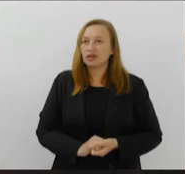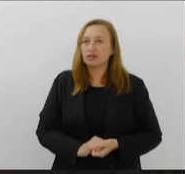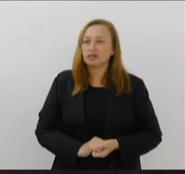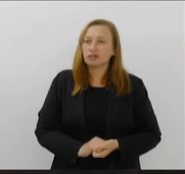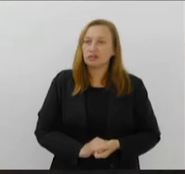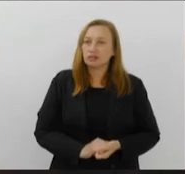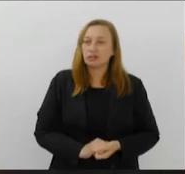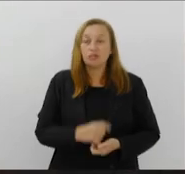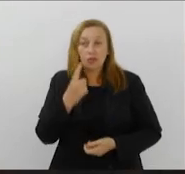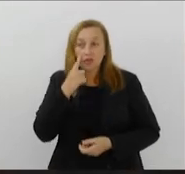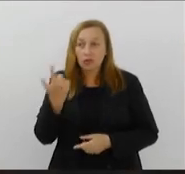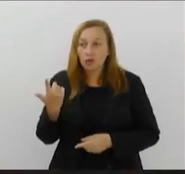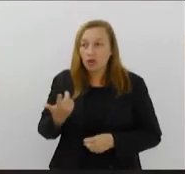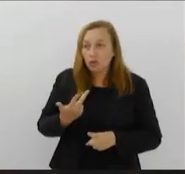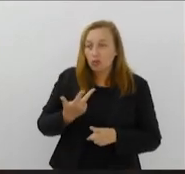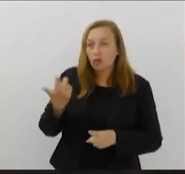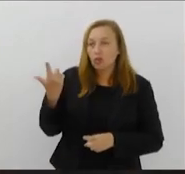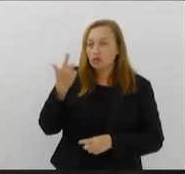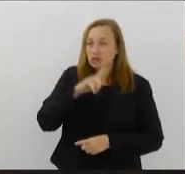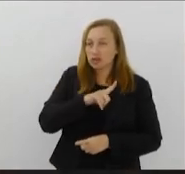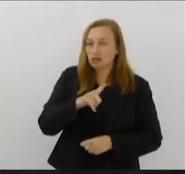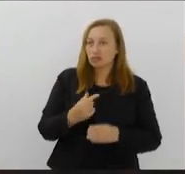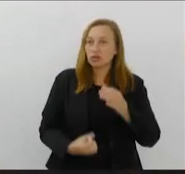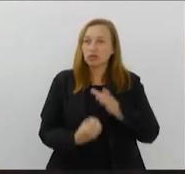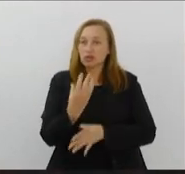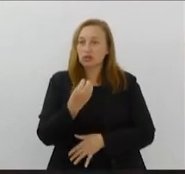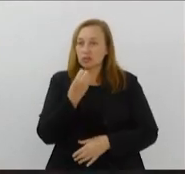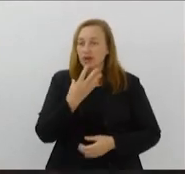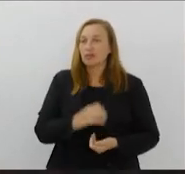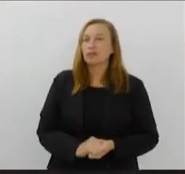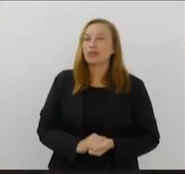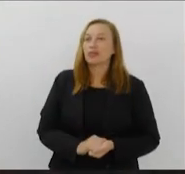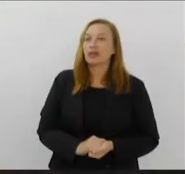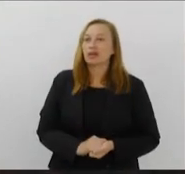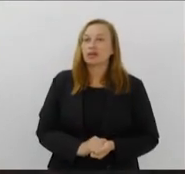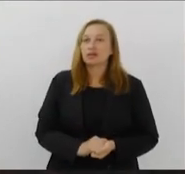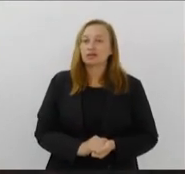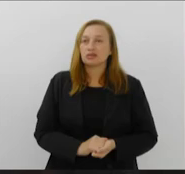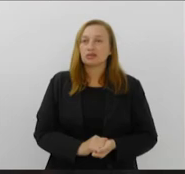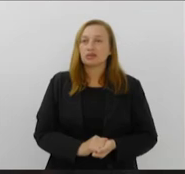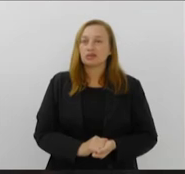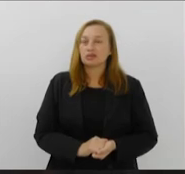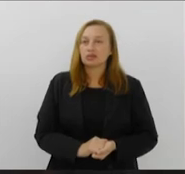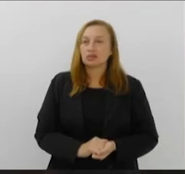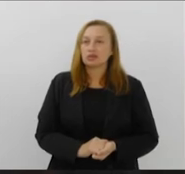vamos ver o que a gente consegue produzir. Bem, vamos passar agora para o próximo painel,